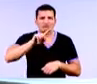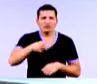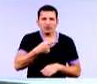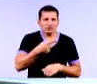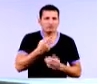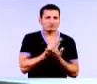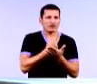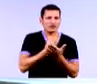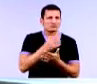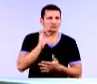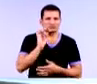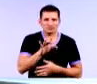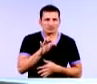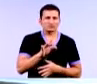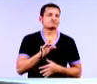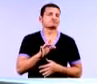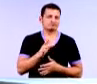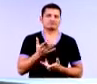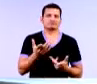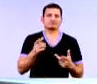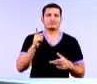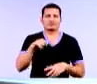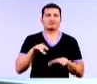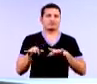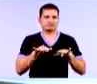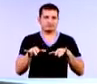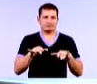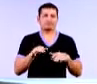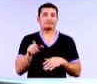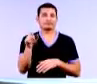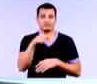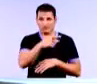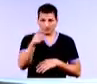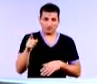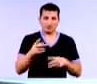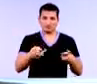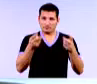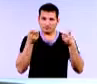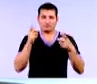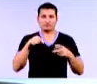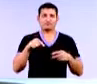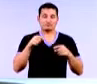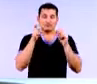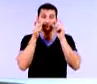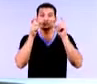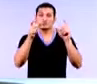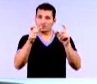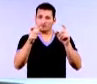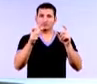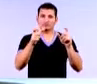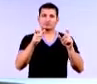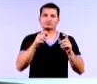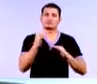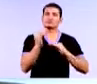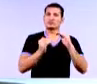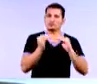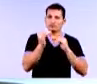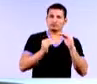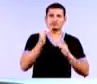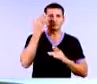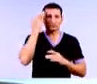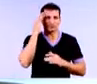percebido. Isso é programação, gente, entendeu? E vocês vão perceber que isso é muito interessante, porque o nível de abstração, de